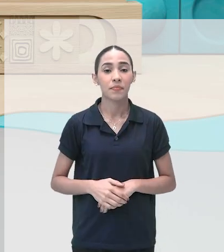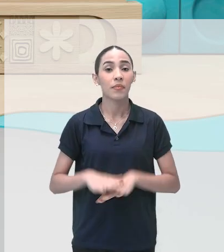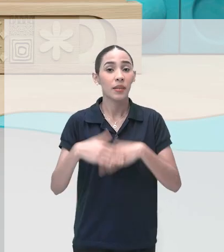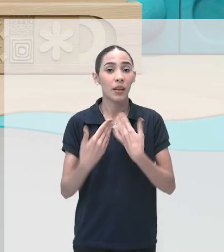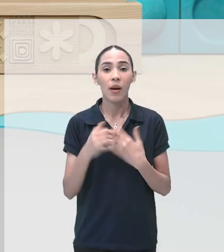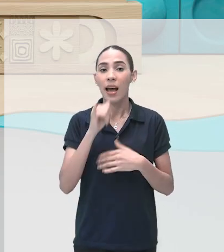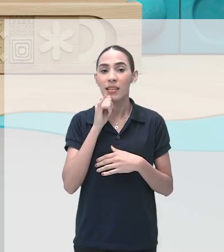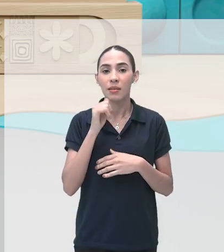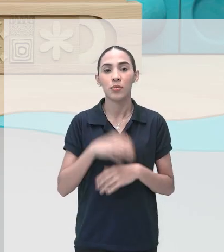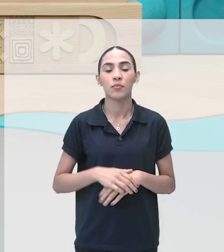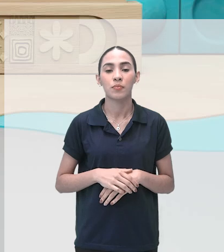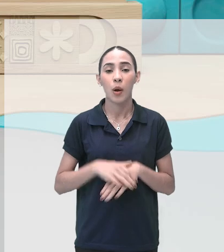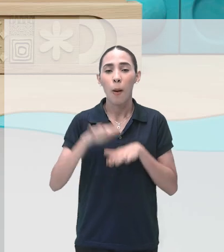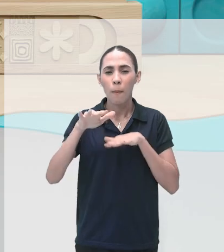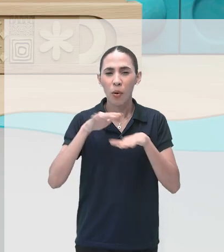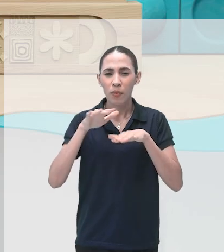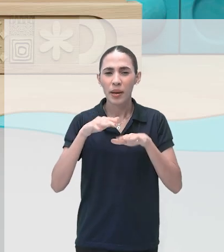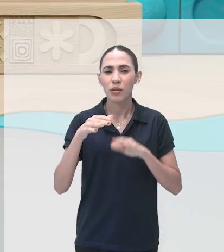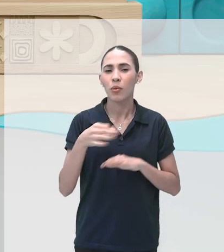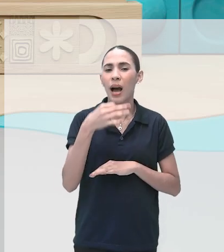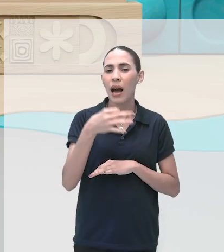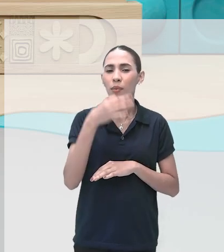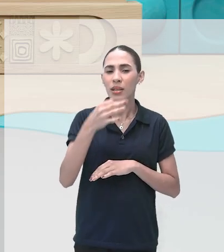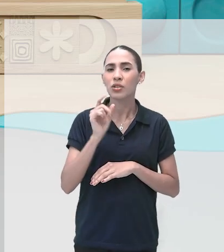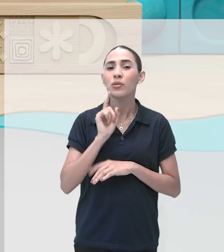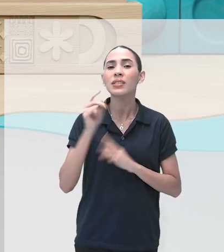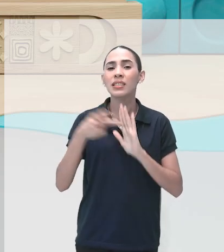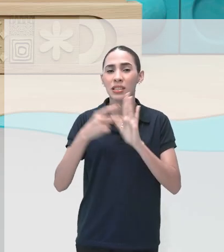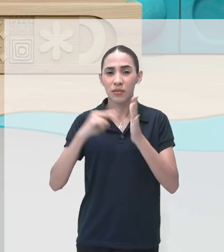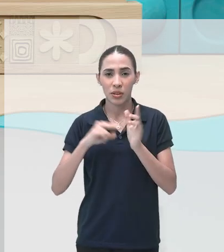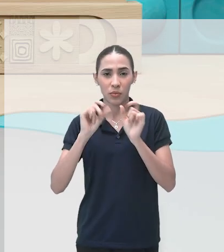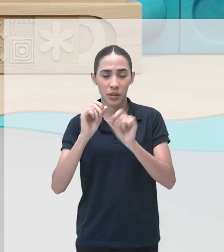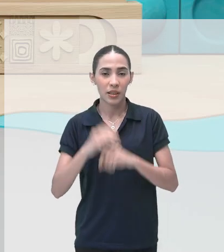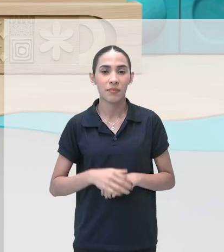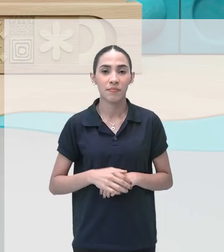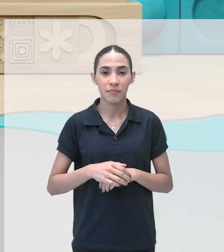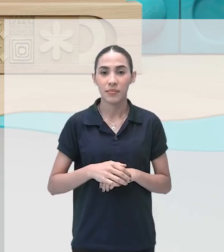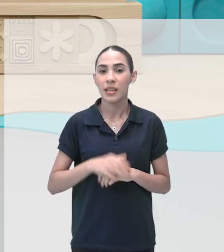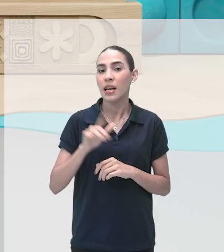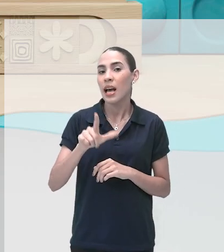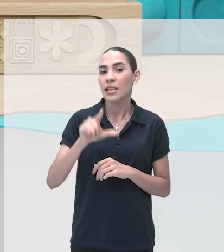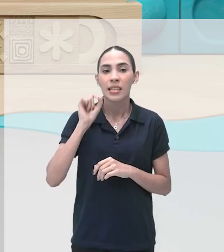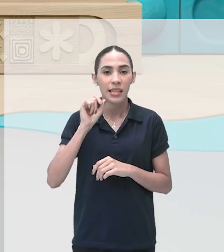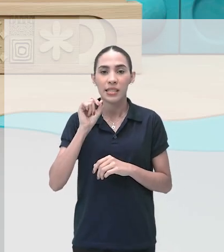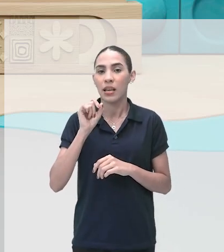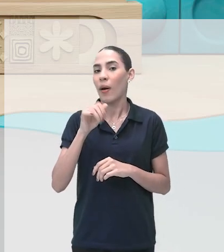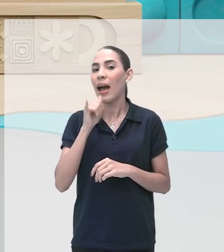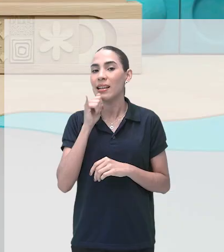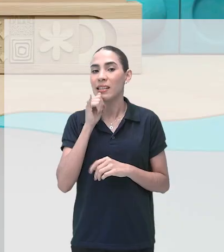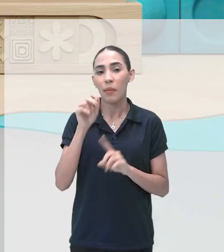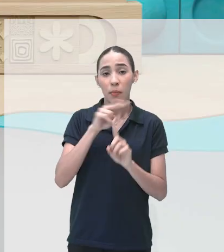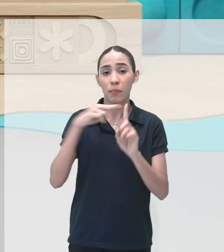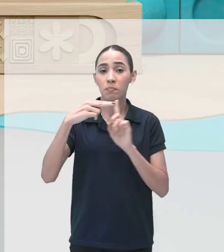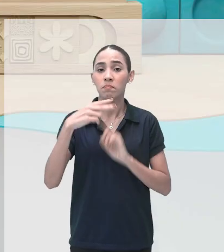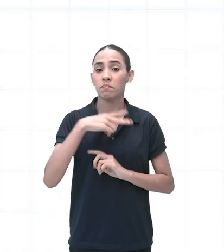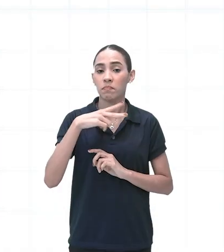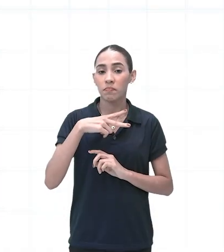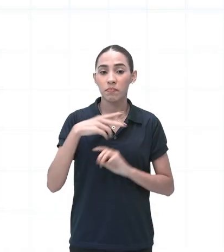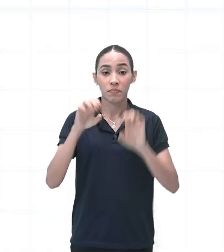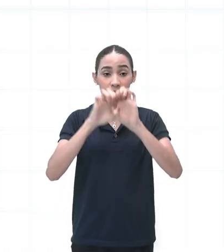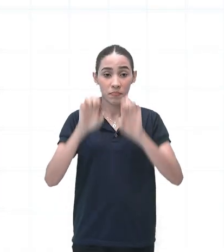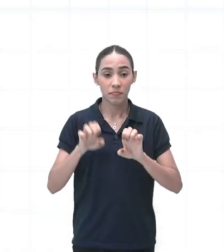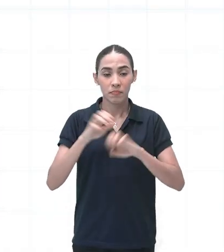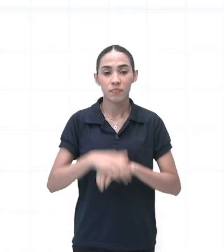falamos em movimento argumentativo, primeiro nós fazemos a adoção de um ponto de vista. Então, vamos esquematizar